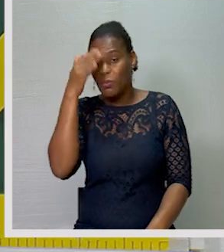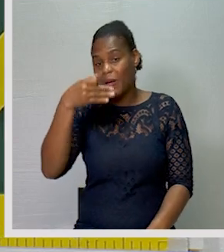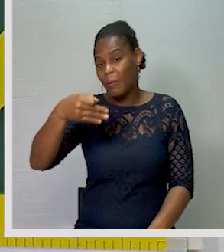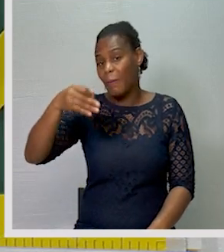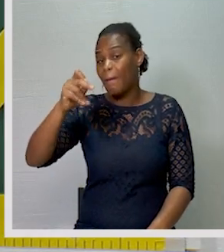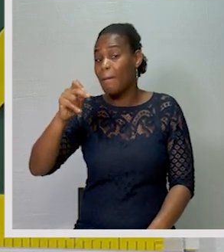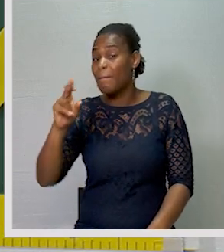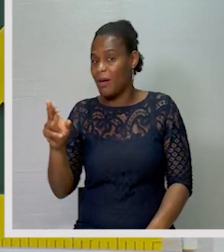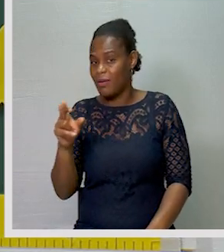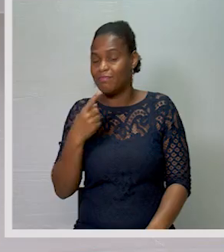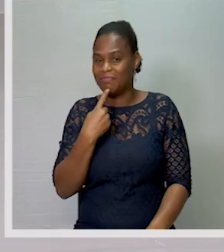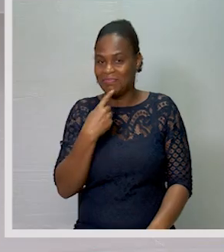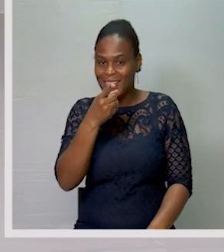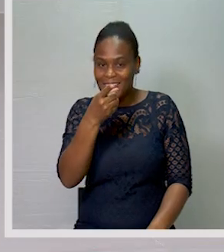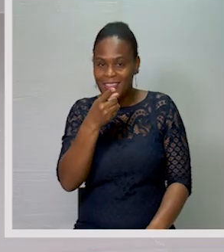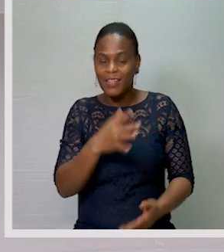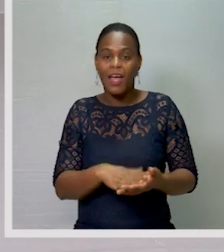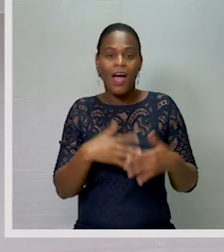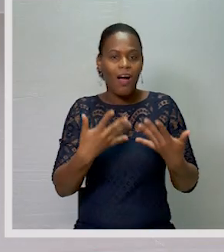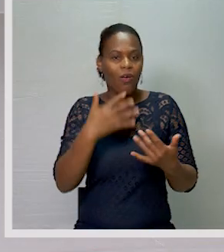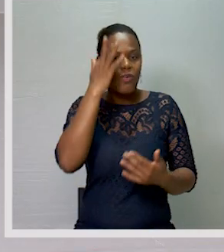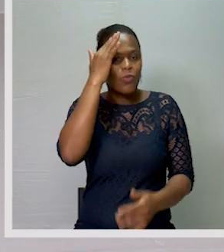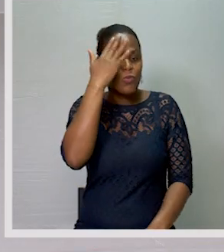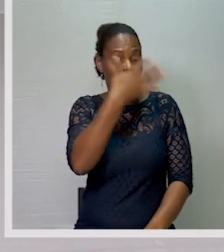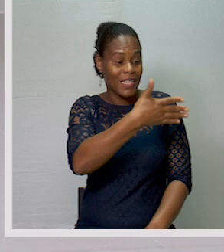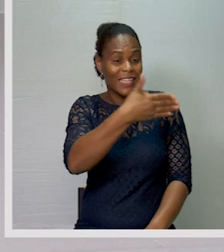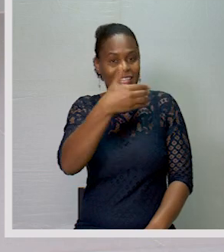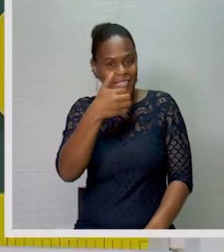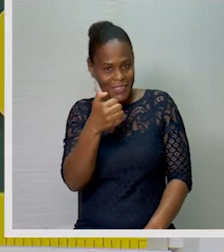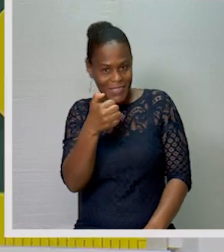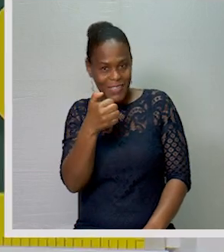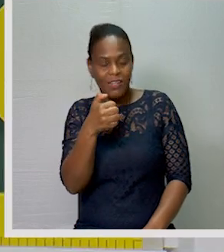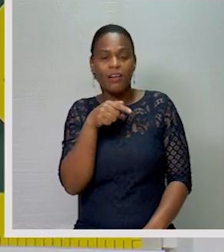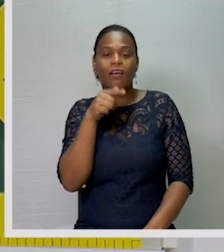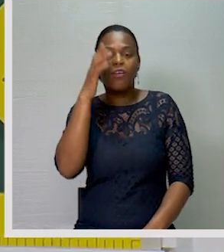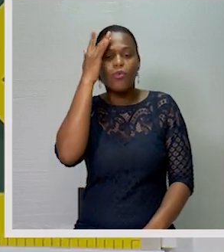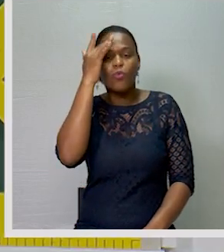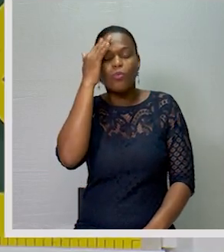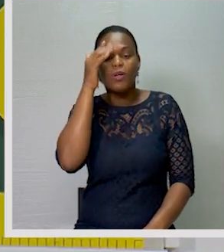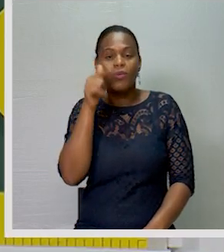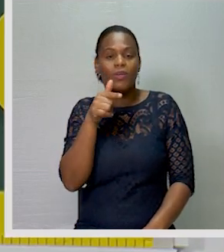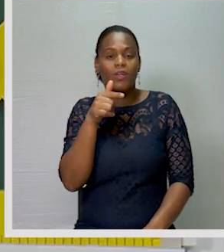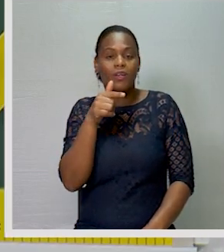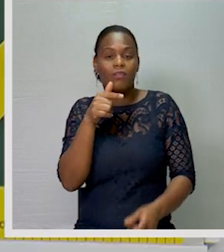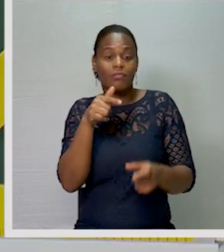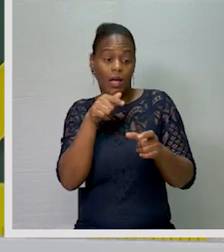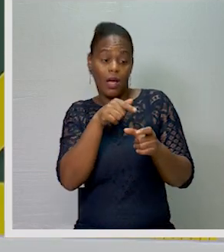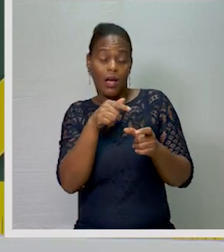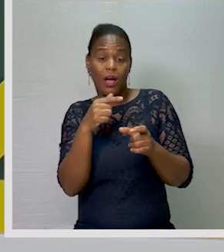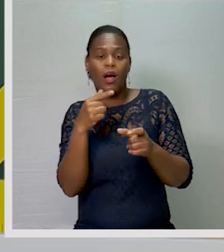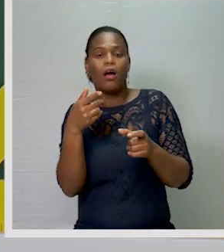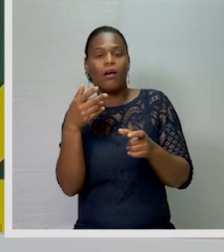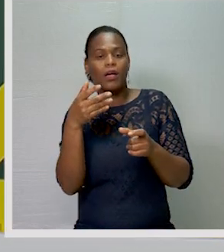número é par. Entenderam? E o 15? É um número, isto